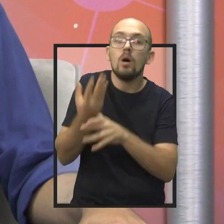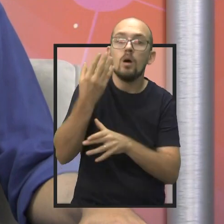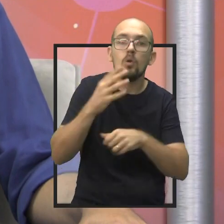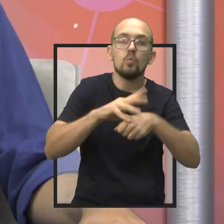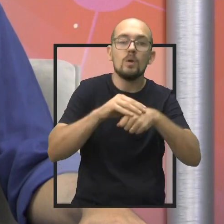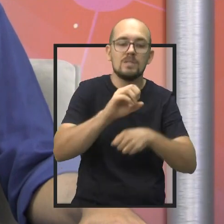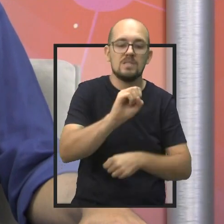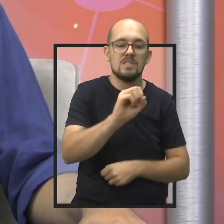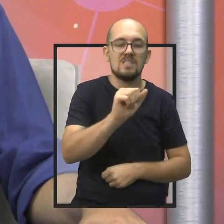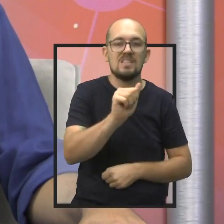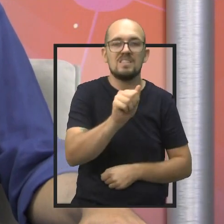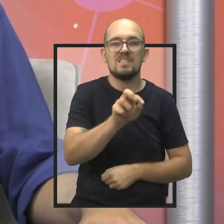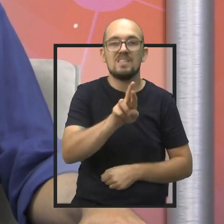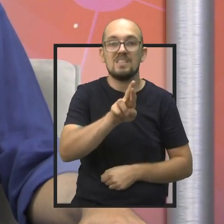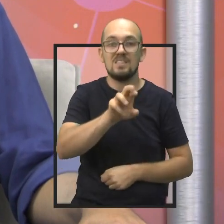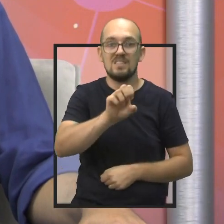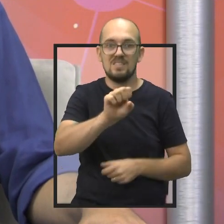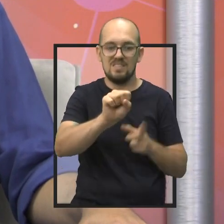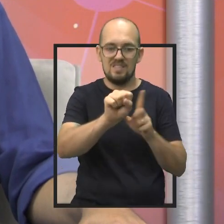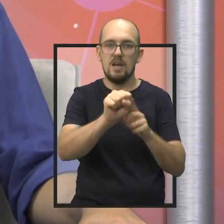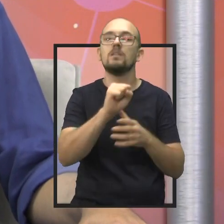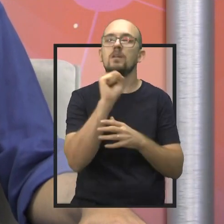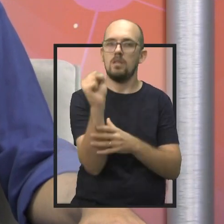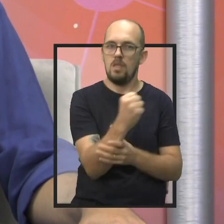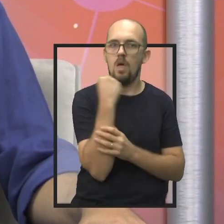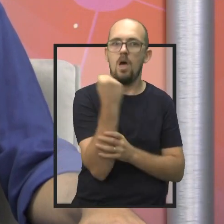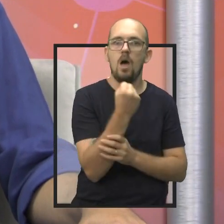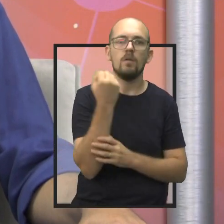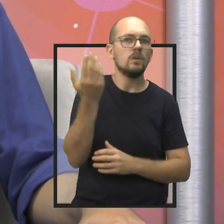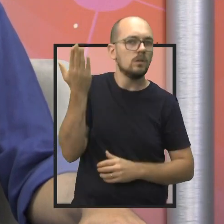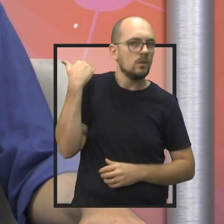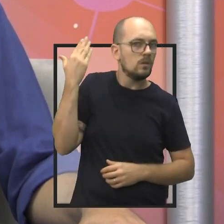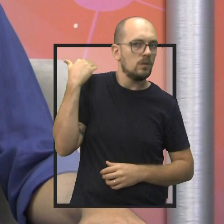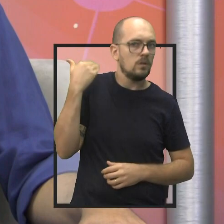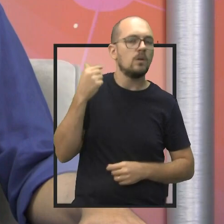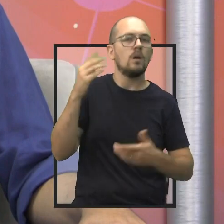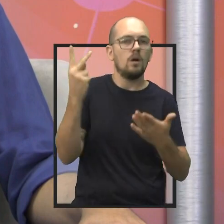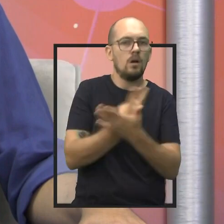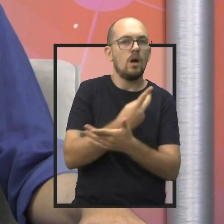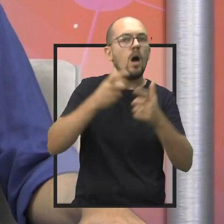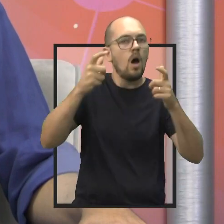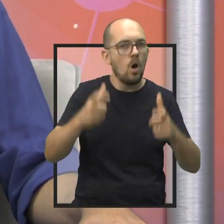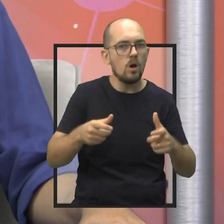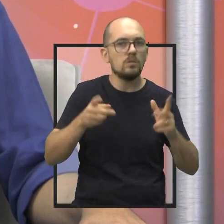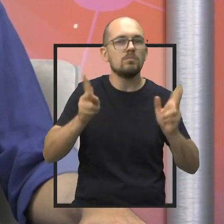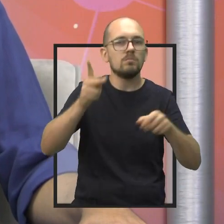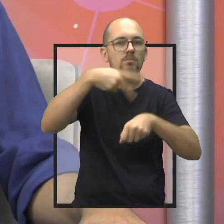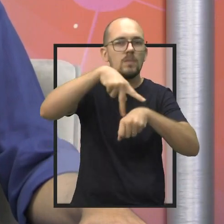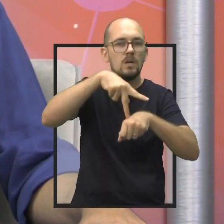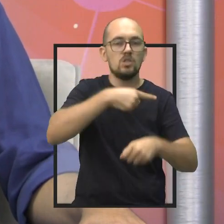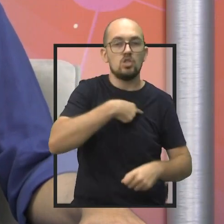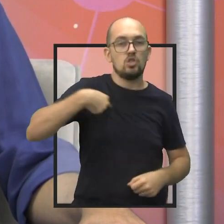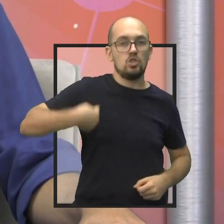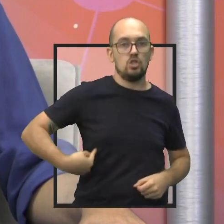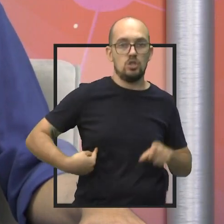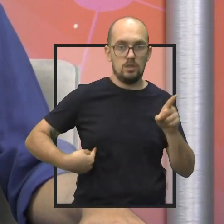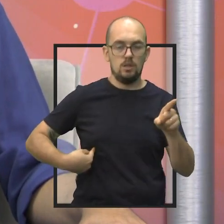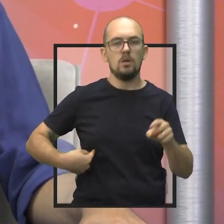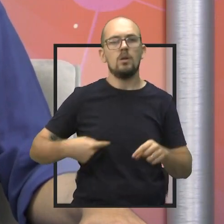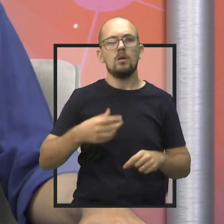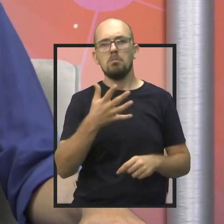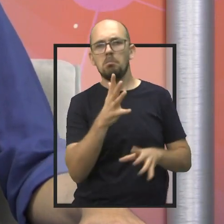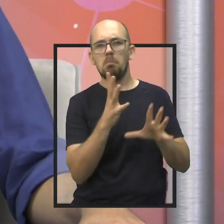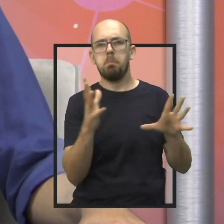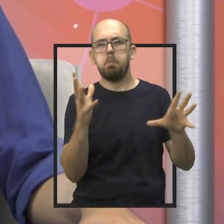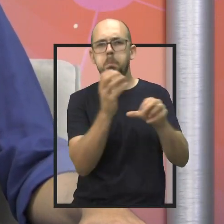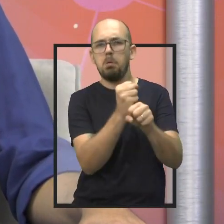síndrome respiratória aguda grave, né? Isso ocorreu na China. Houve 8 mil casos,